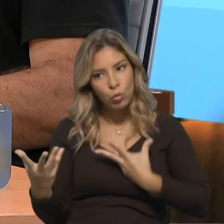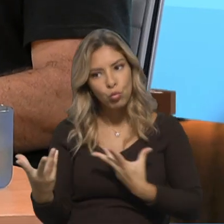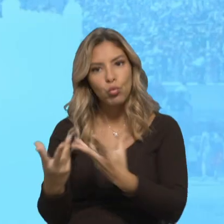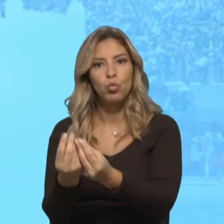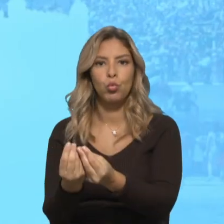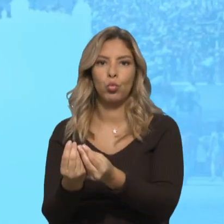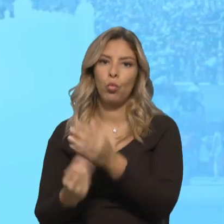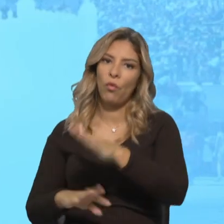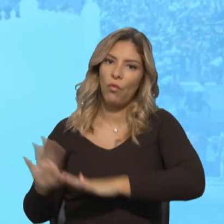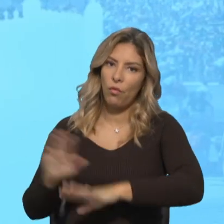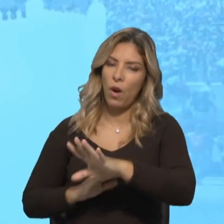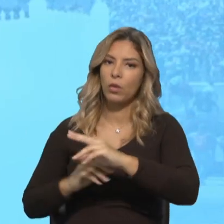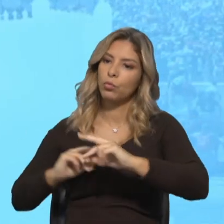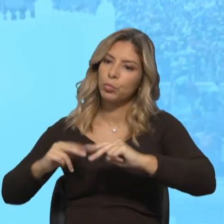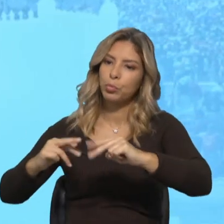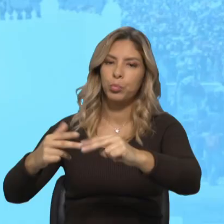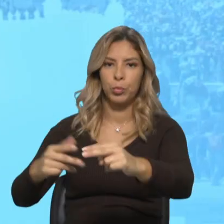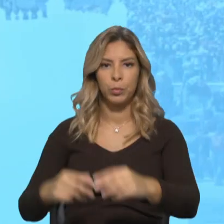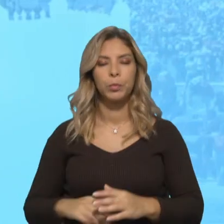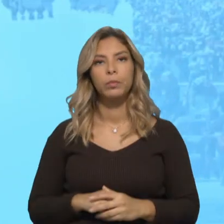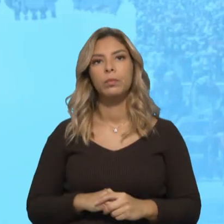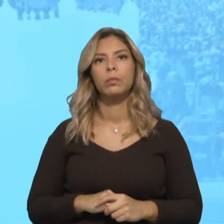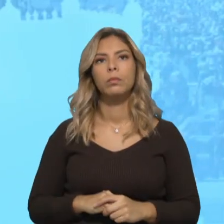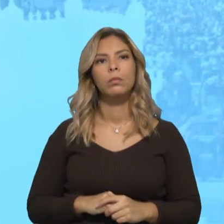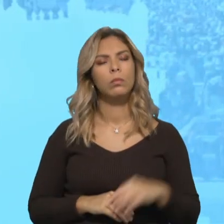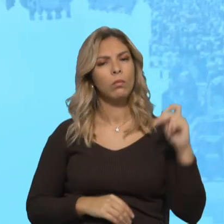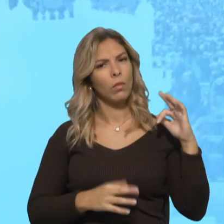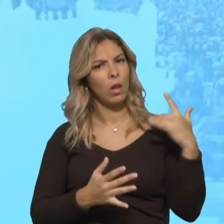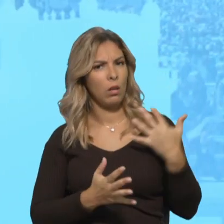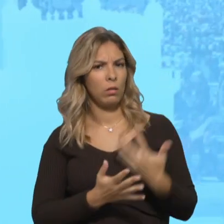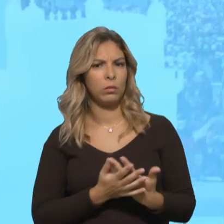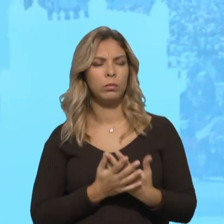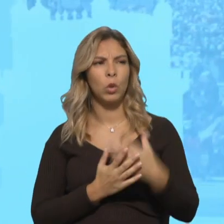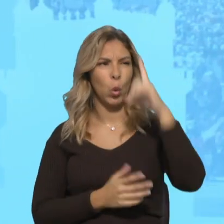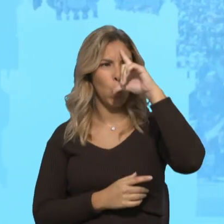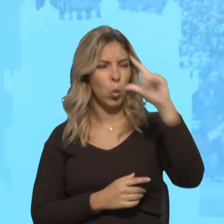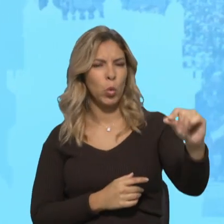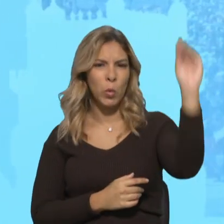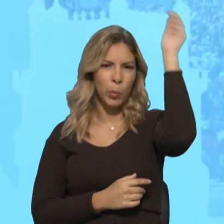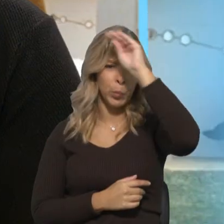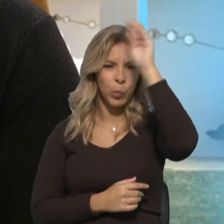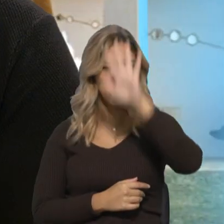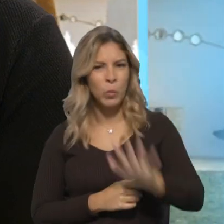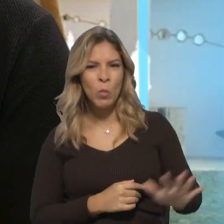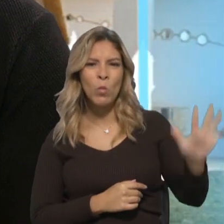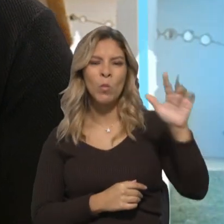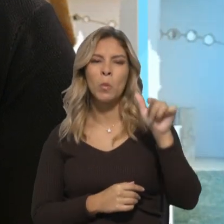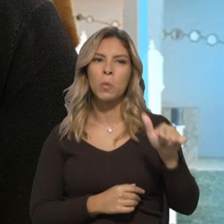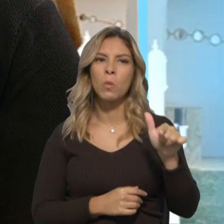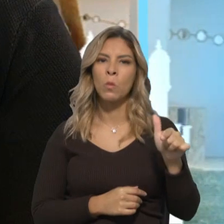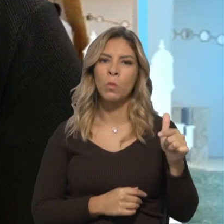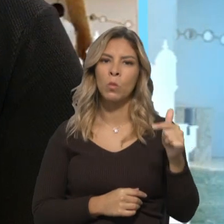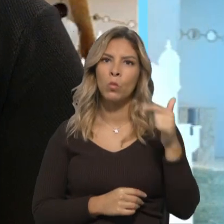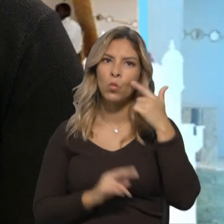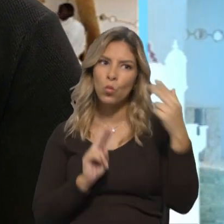esta realidade que durante décadas encontraram nos territórios longínquos de missão, começam agora a encontrá-la